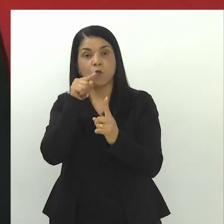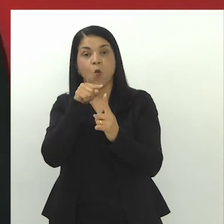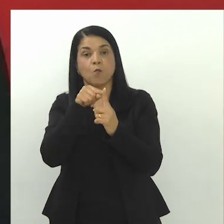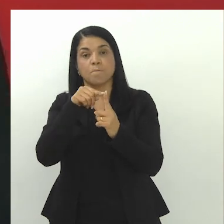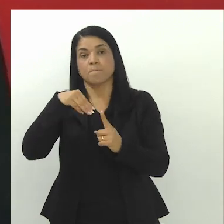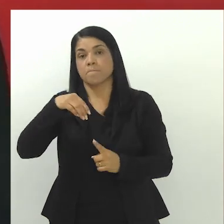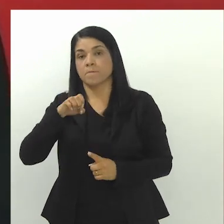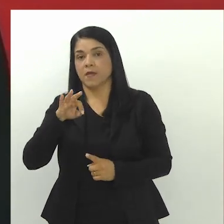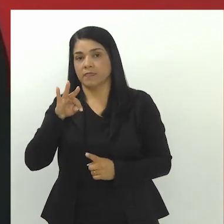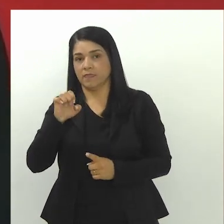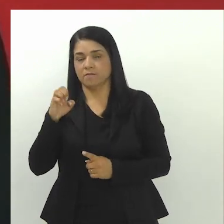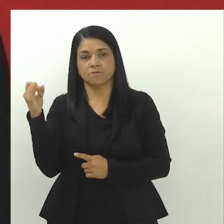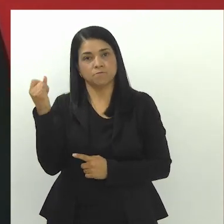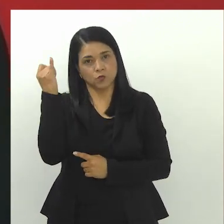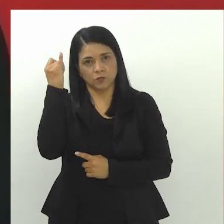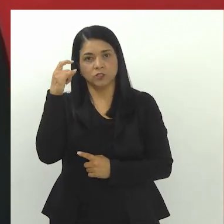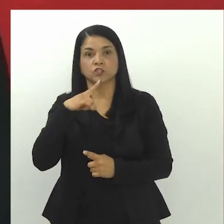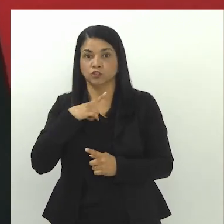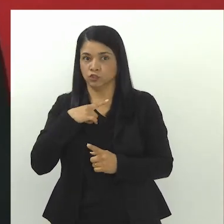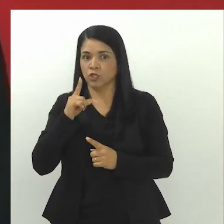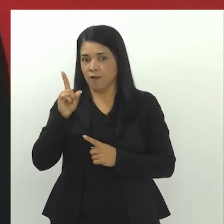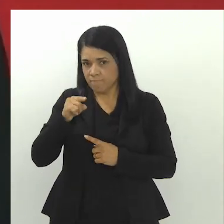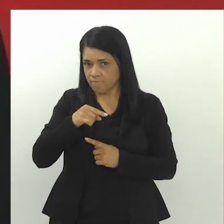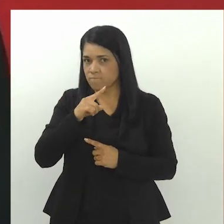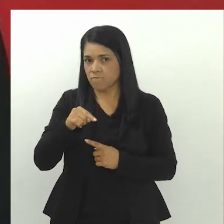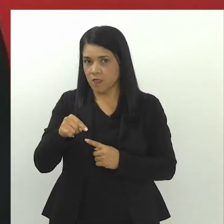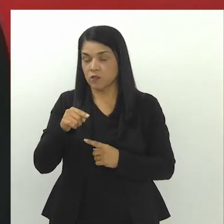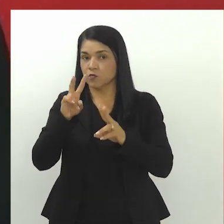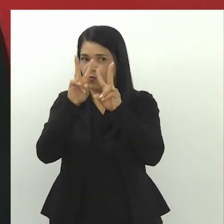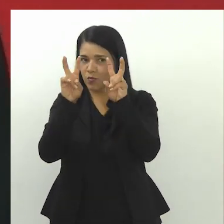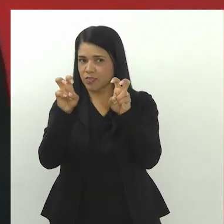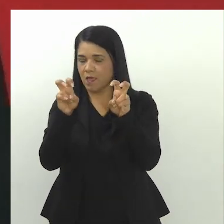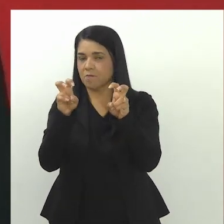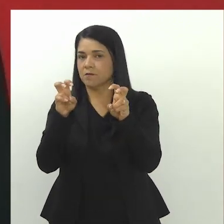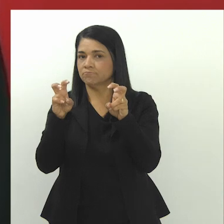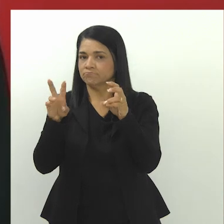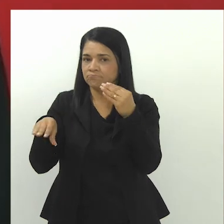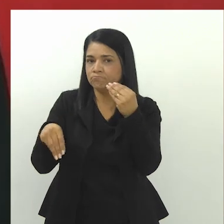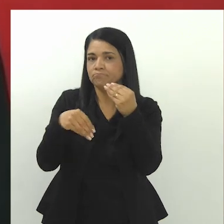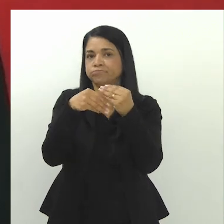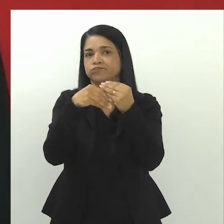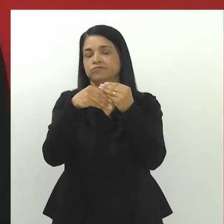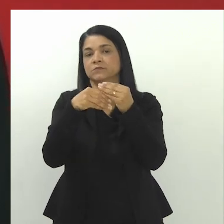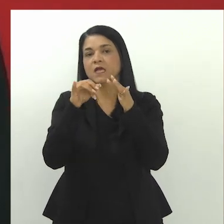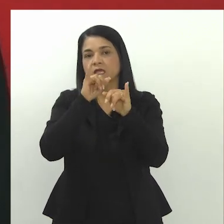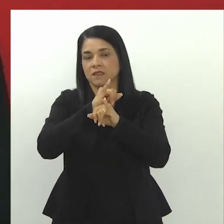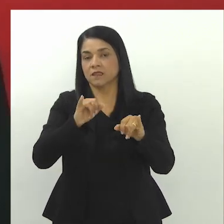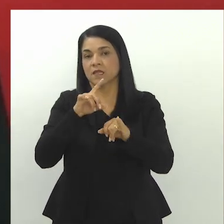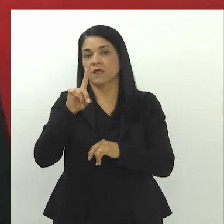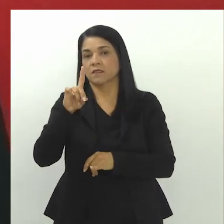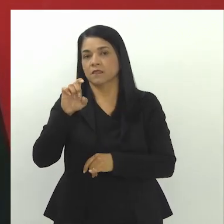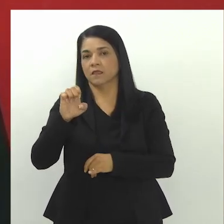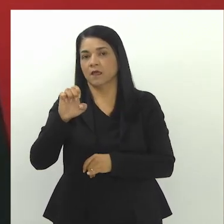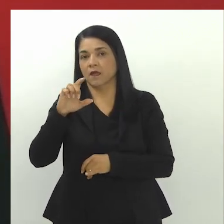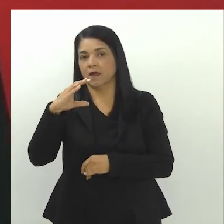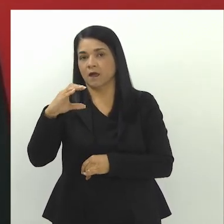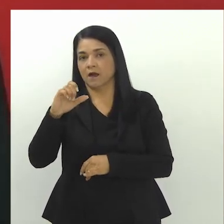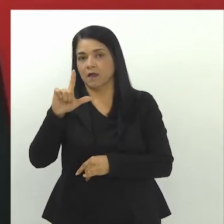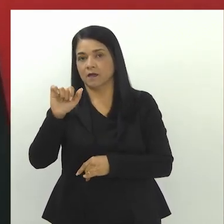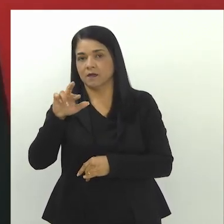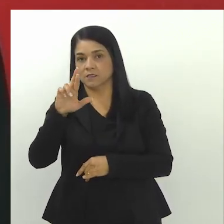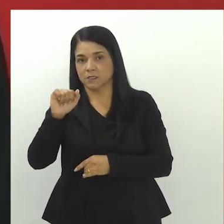como uma meta importante. Havia vetos a que esse tema constasse na declaração